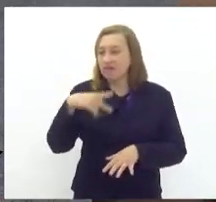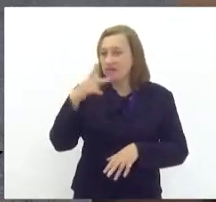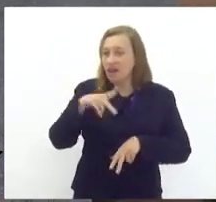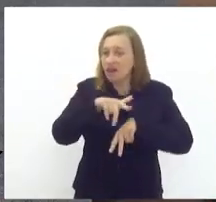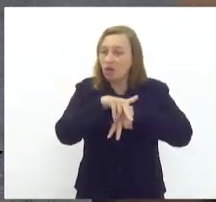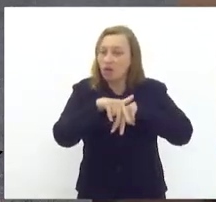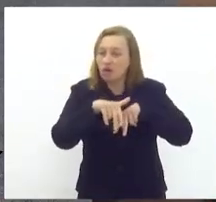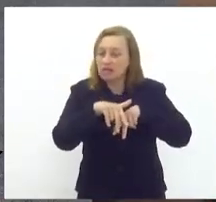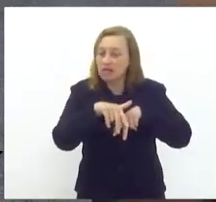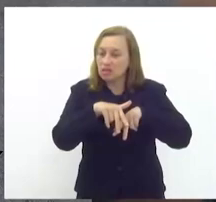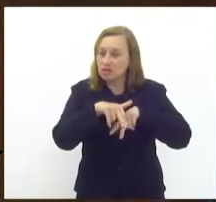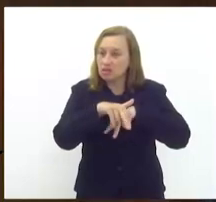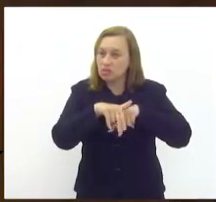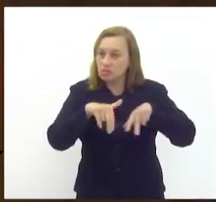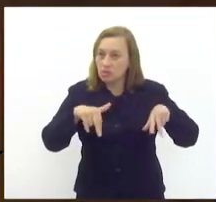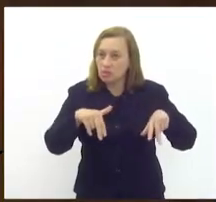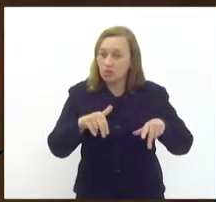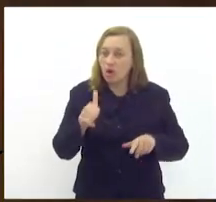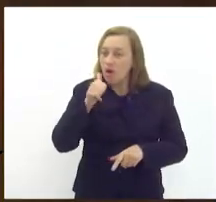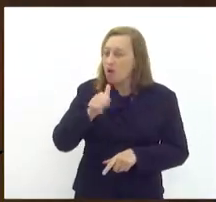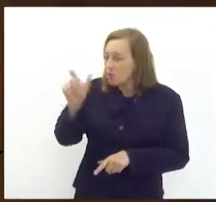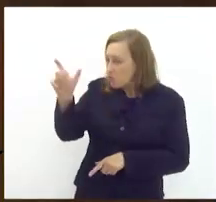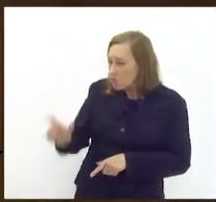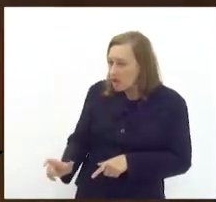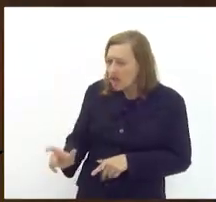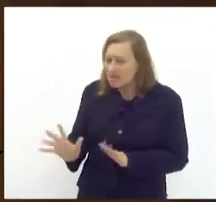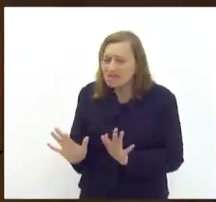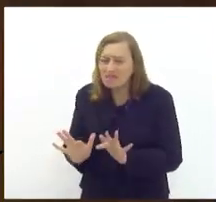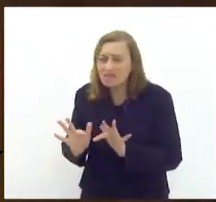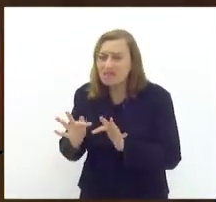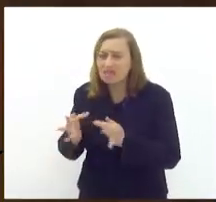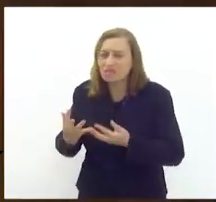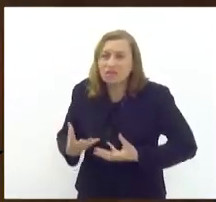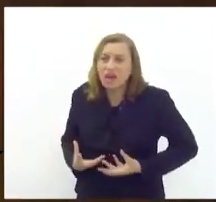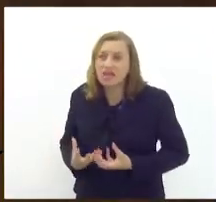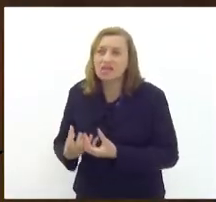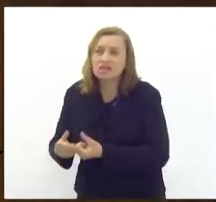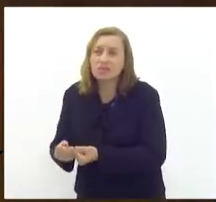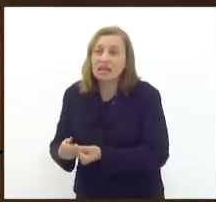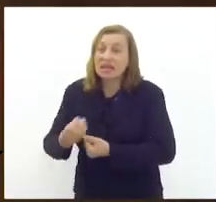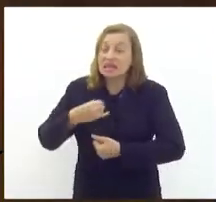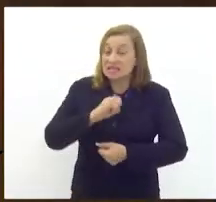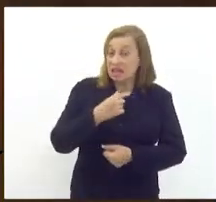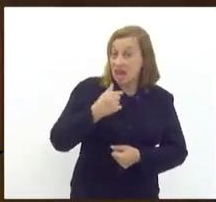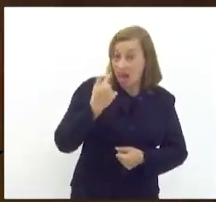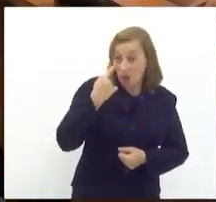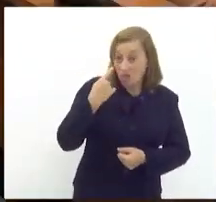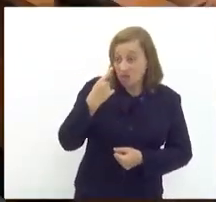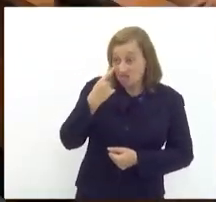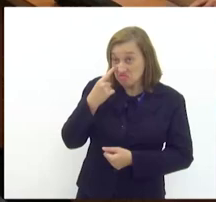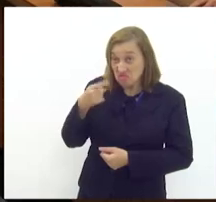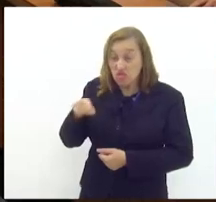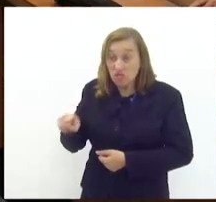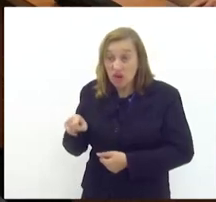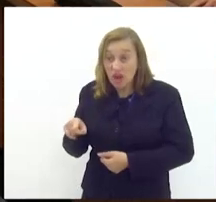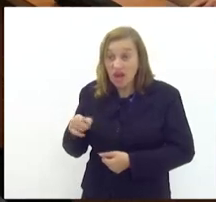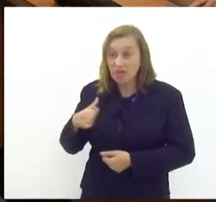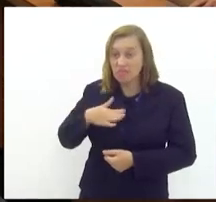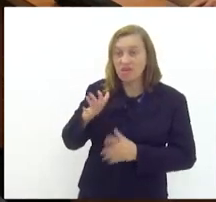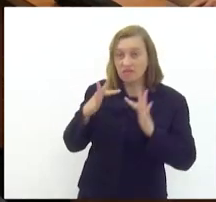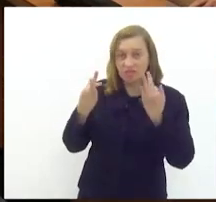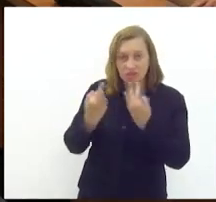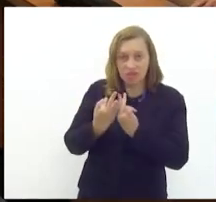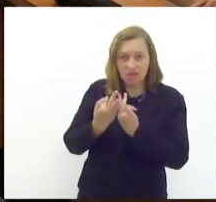grosseiras a uma mulher humilde que tava ali recebendo que se eu tivesse presente se fosse da minha